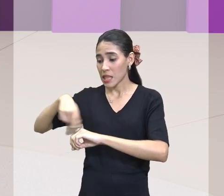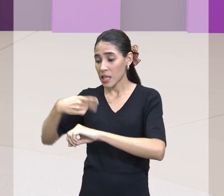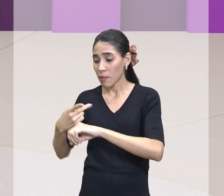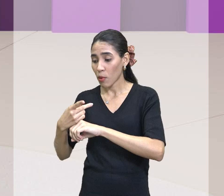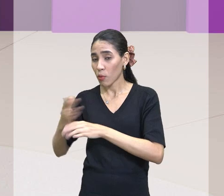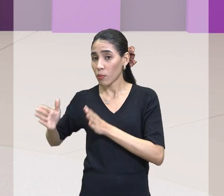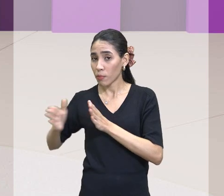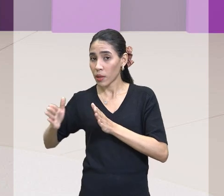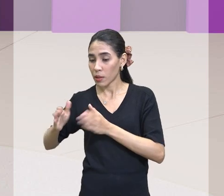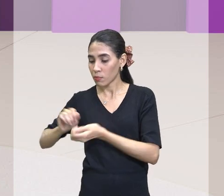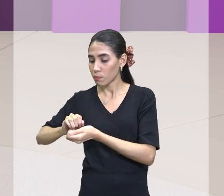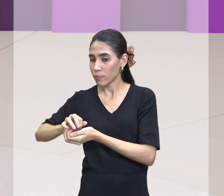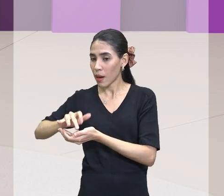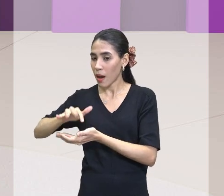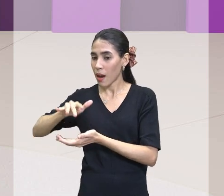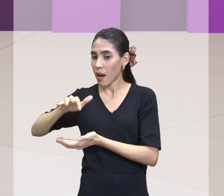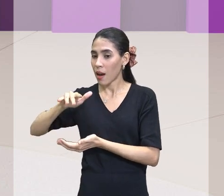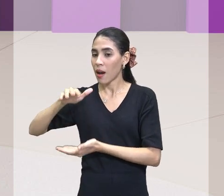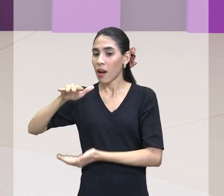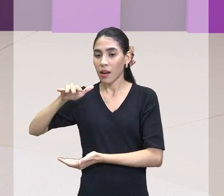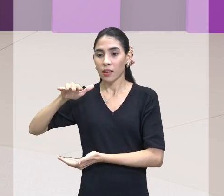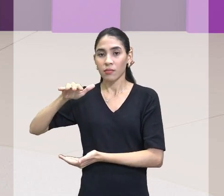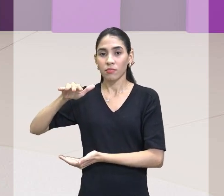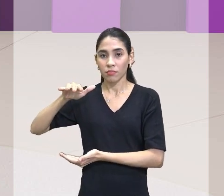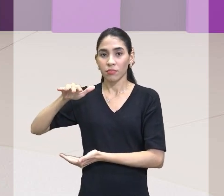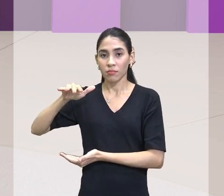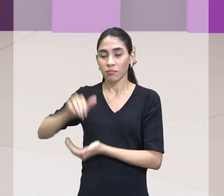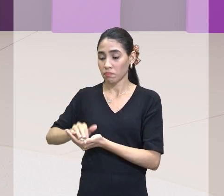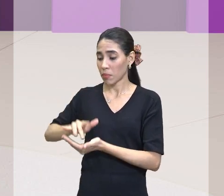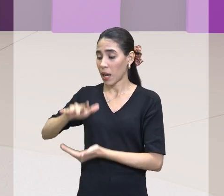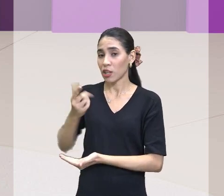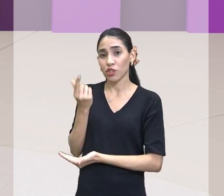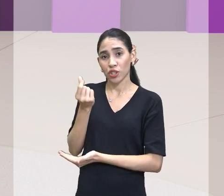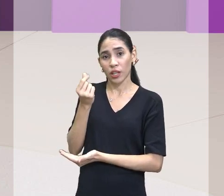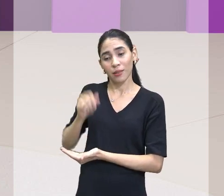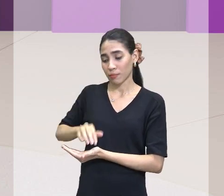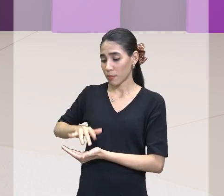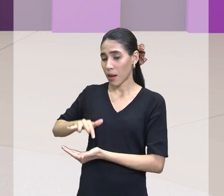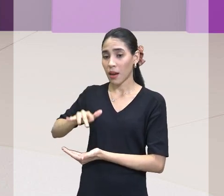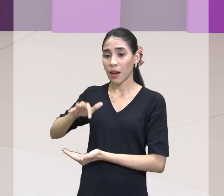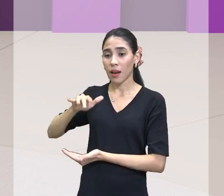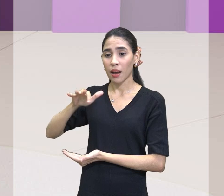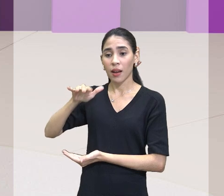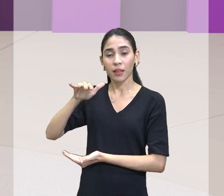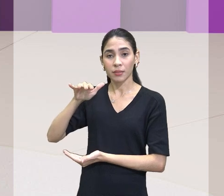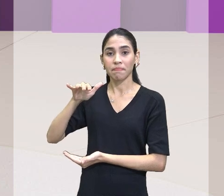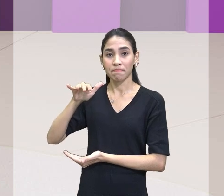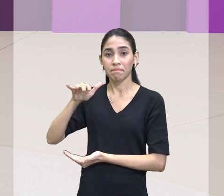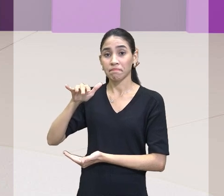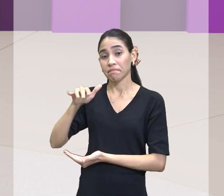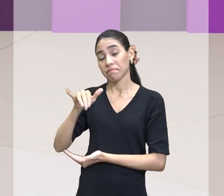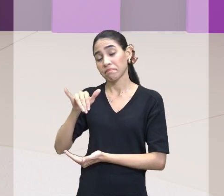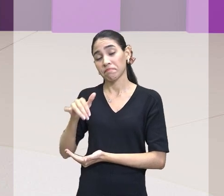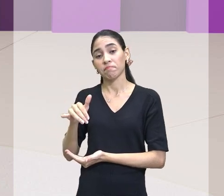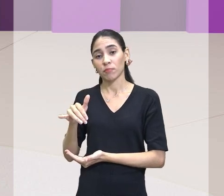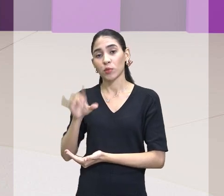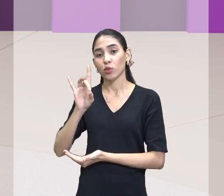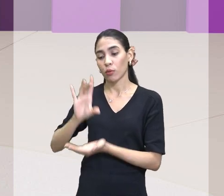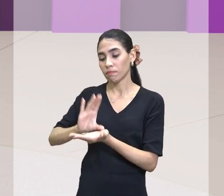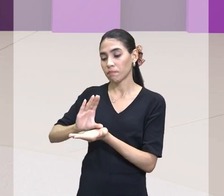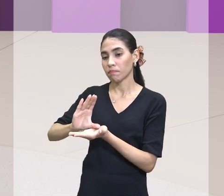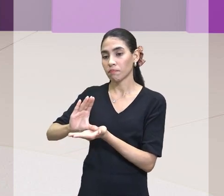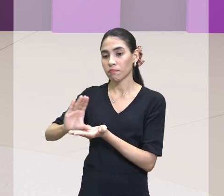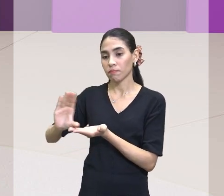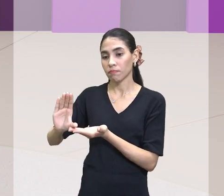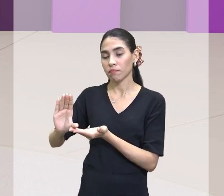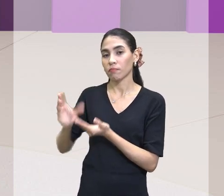ter aí o rendimento. O seu dinheiro vai estar lá rendendo, ele vai estar trabalhando por você, sem você fazer nada. Você vai estar lá